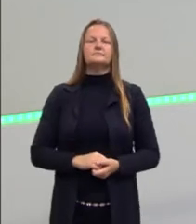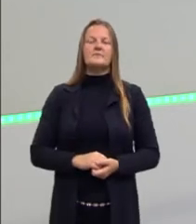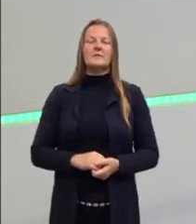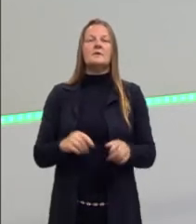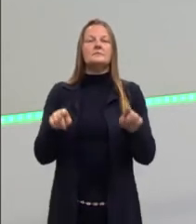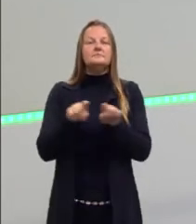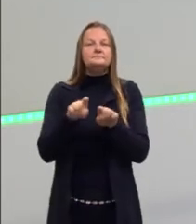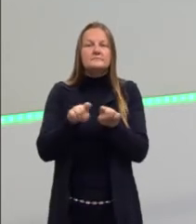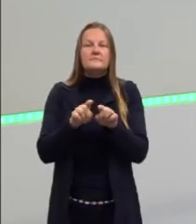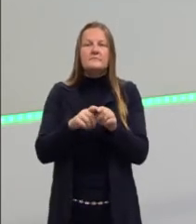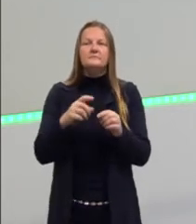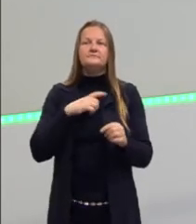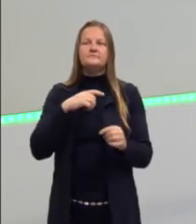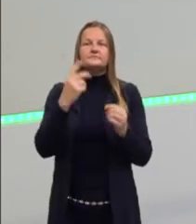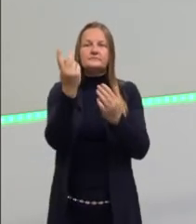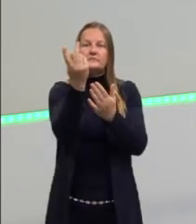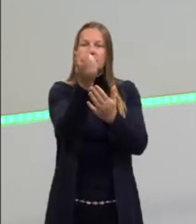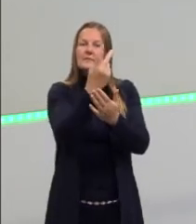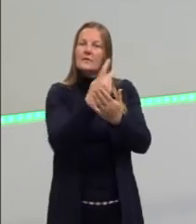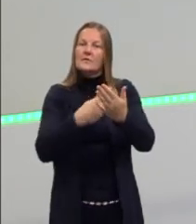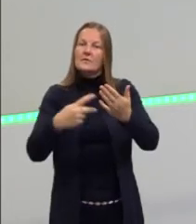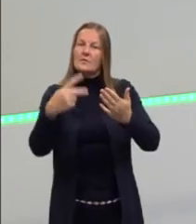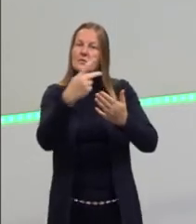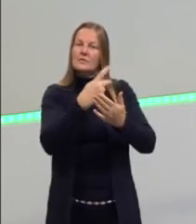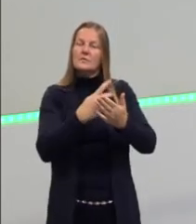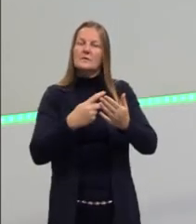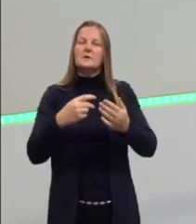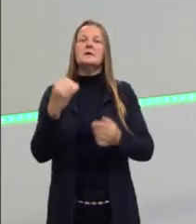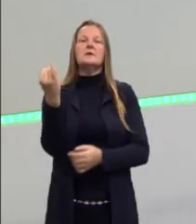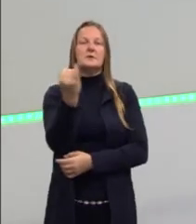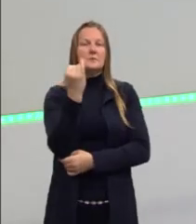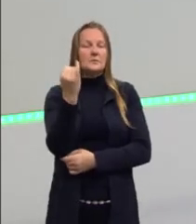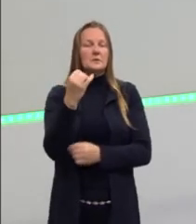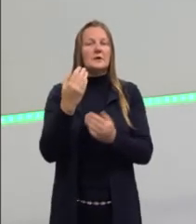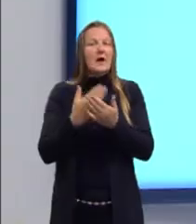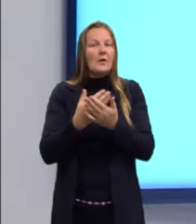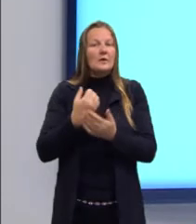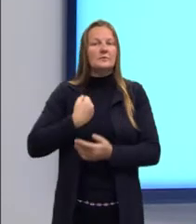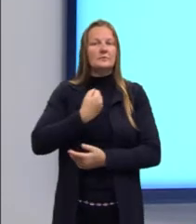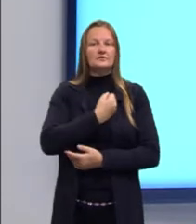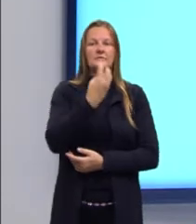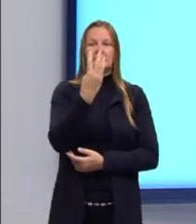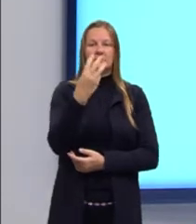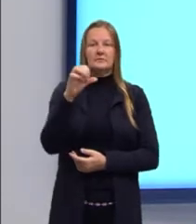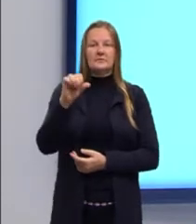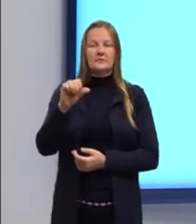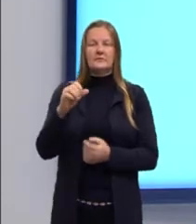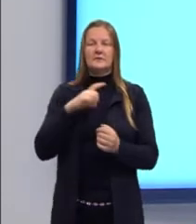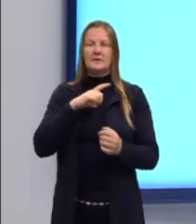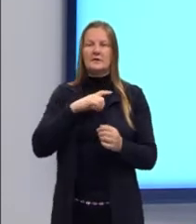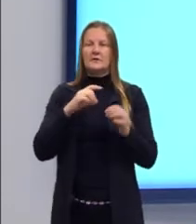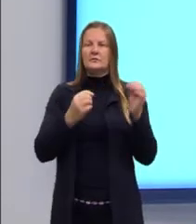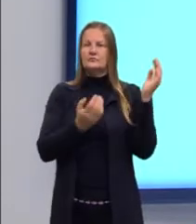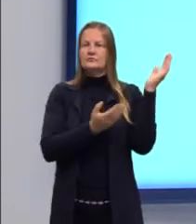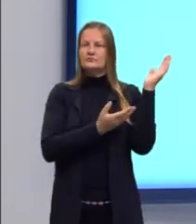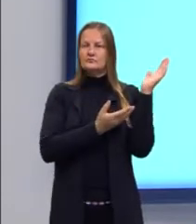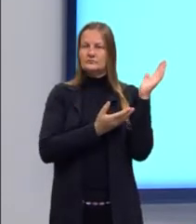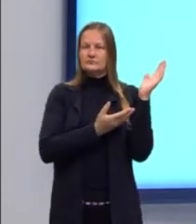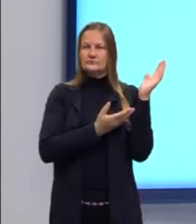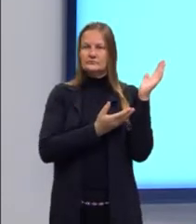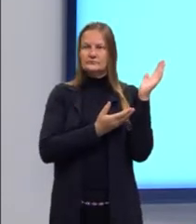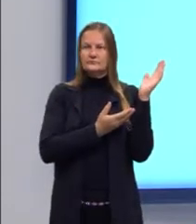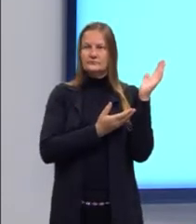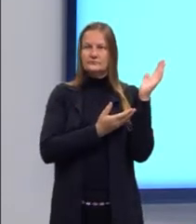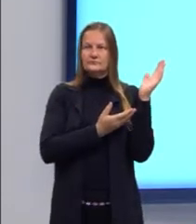nós vimos também uma outra imagem muito importante também lá na aula 39 e Aqui nós temos definidos todos os